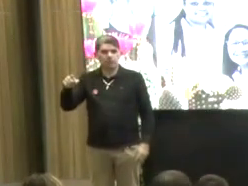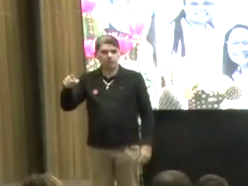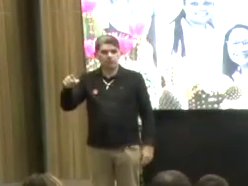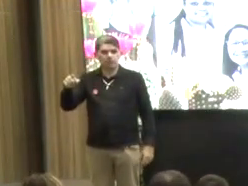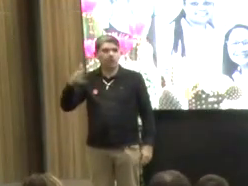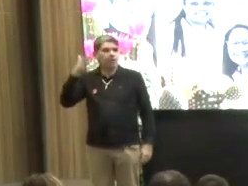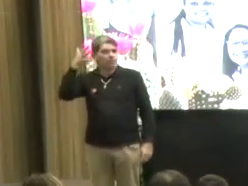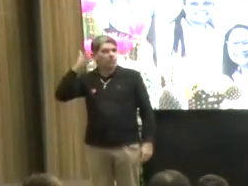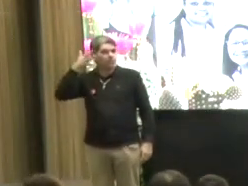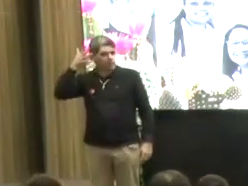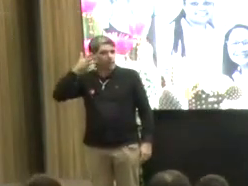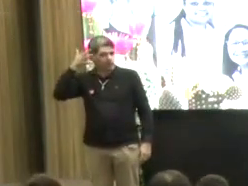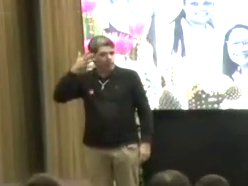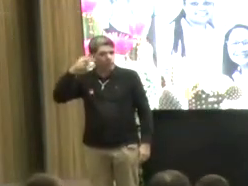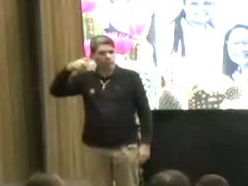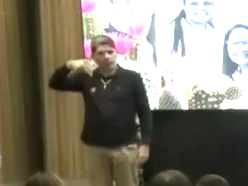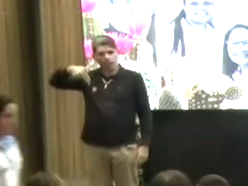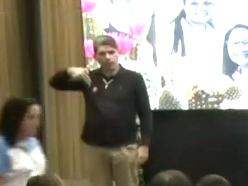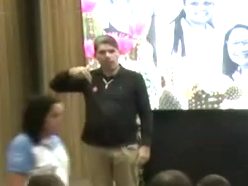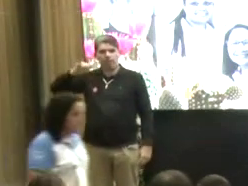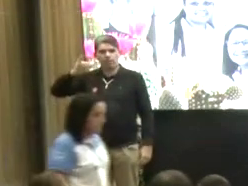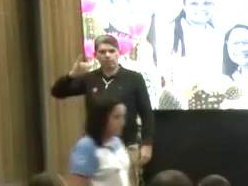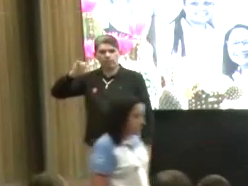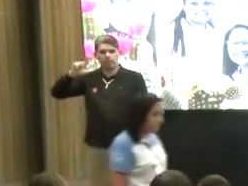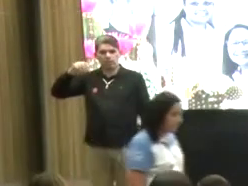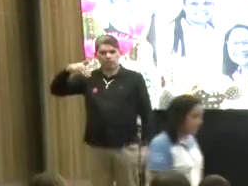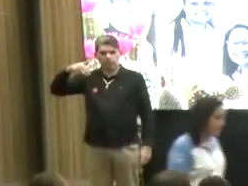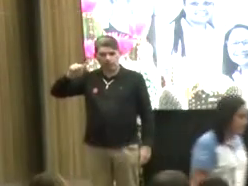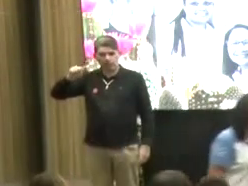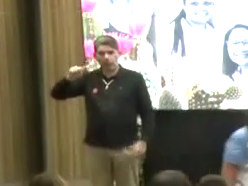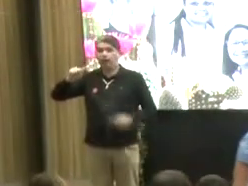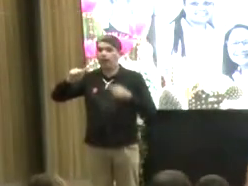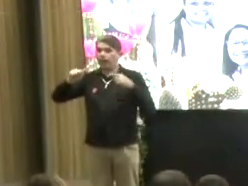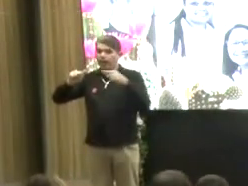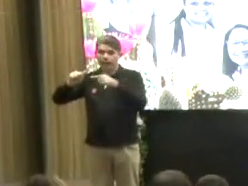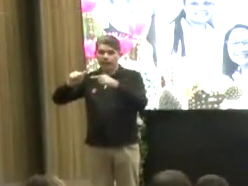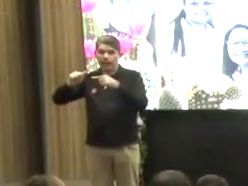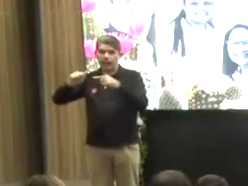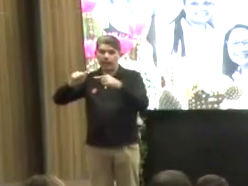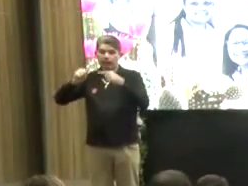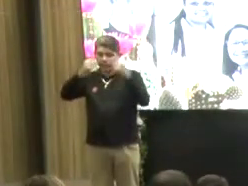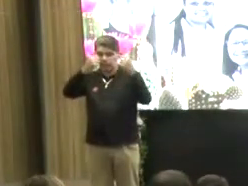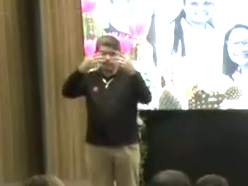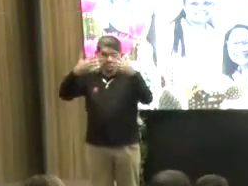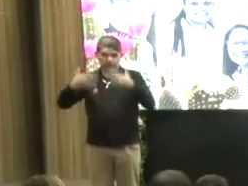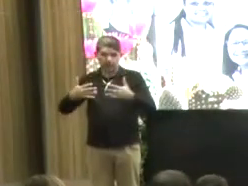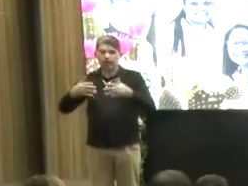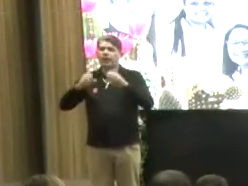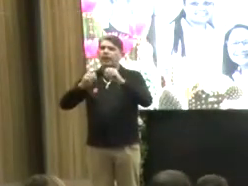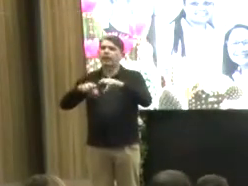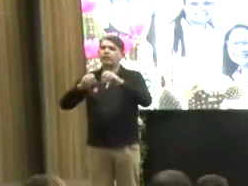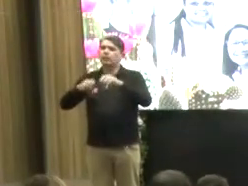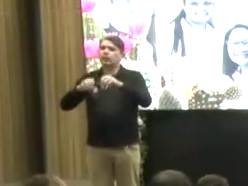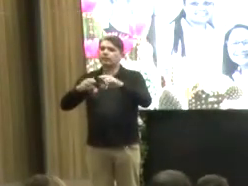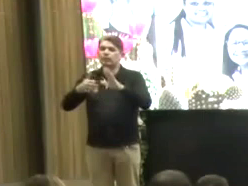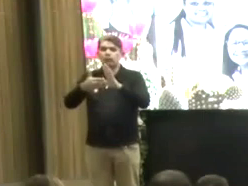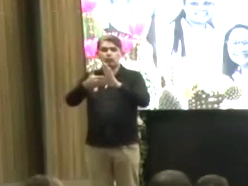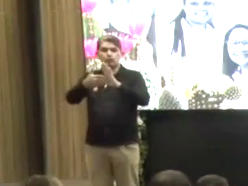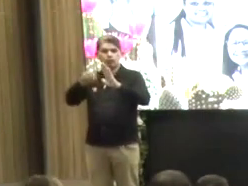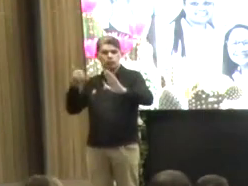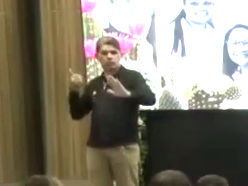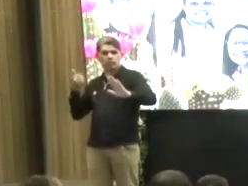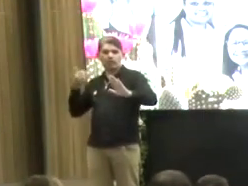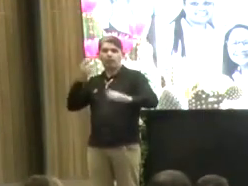conversar com a Nilma, e ela vai nos lembrar, tá certo? Quer dizer, é uma educação que omite a